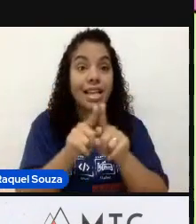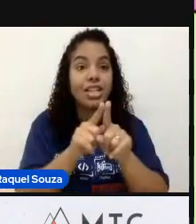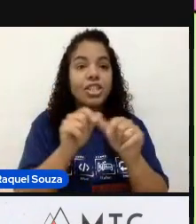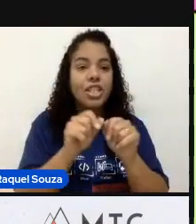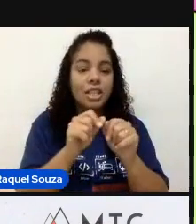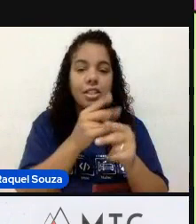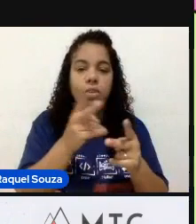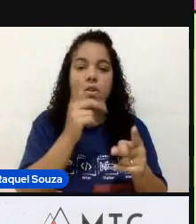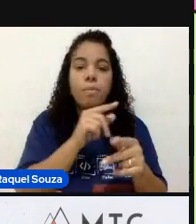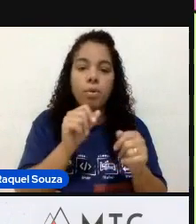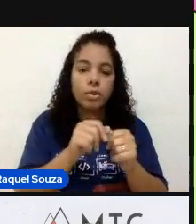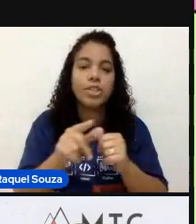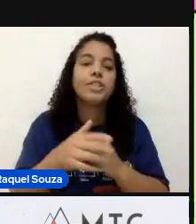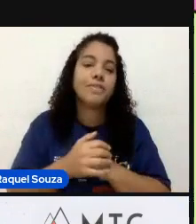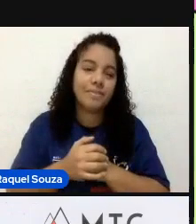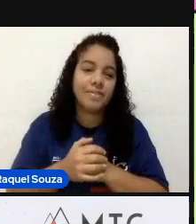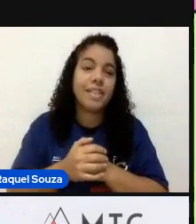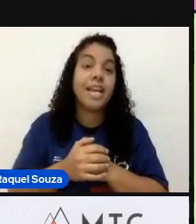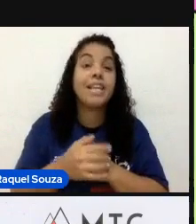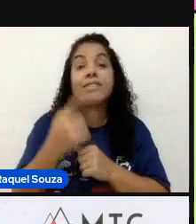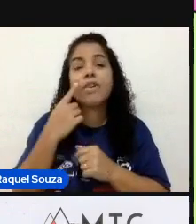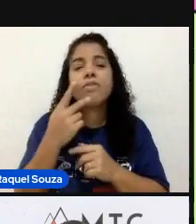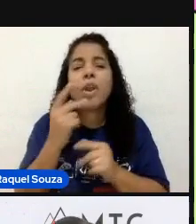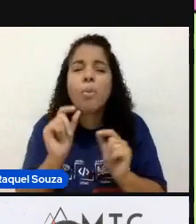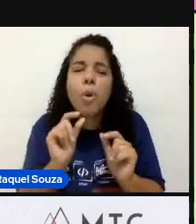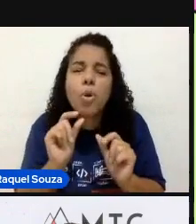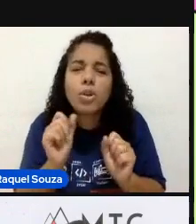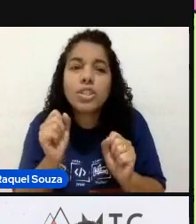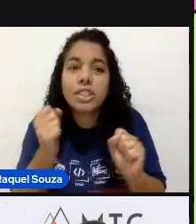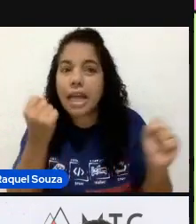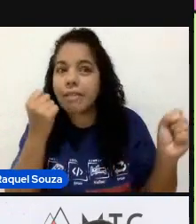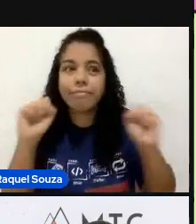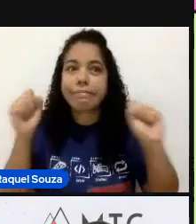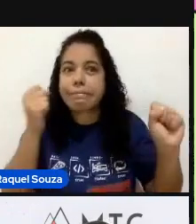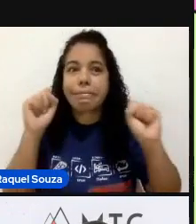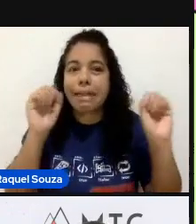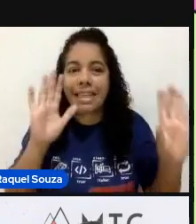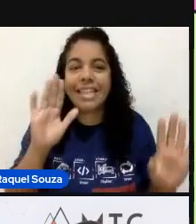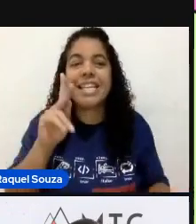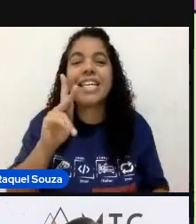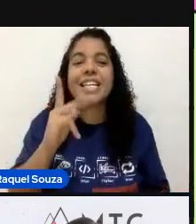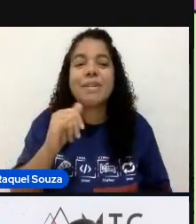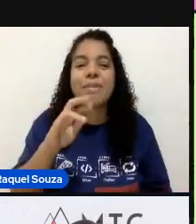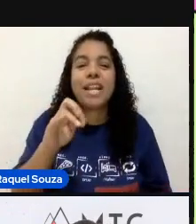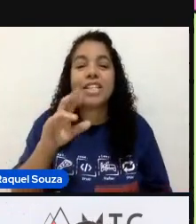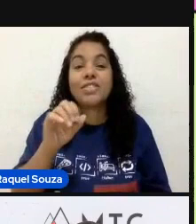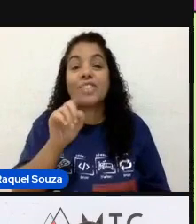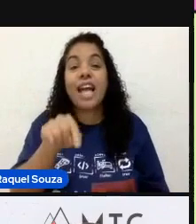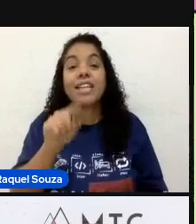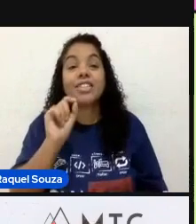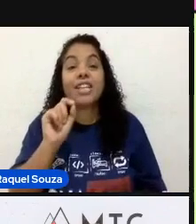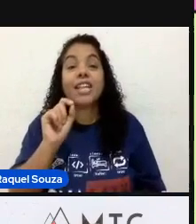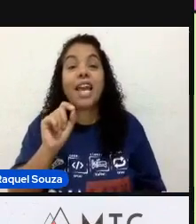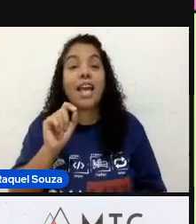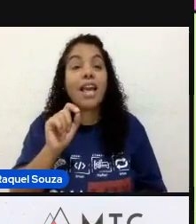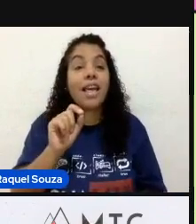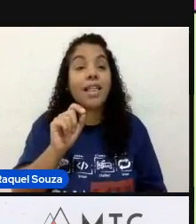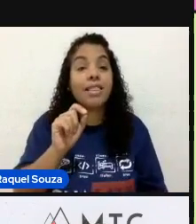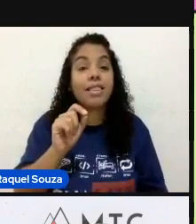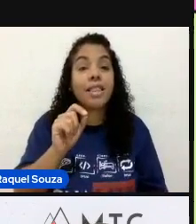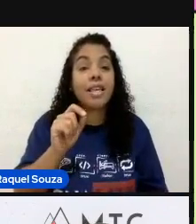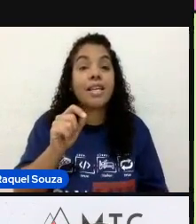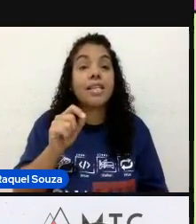produtivas. Vamos falar um pouco de hiperatividade, né? A hiperatividade não